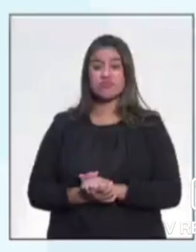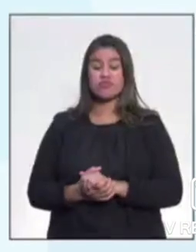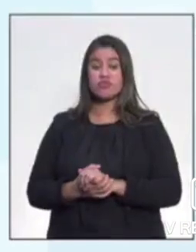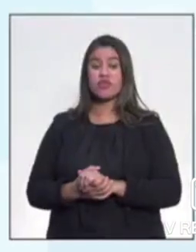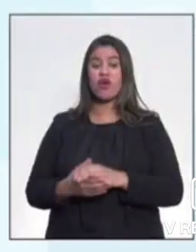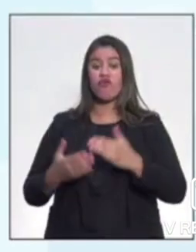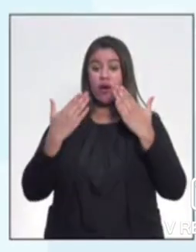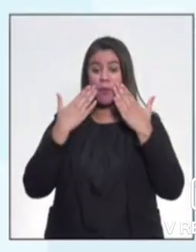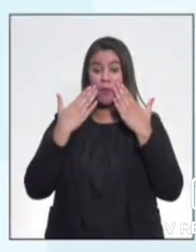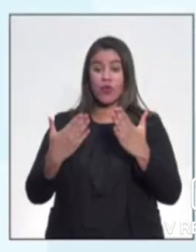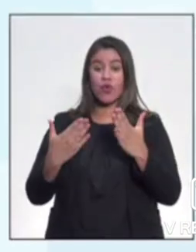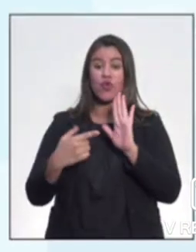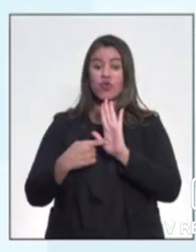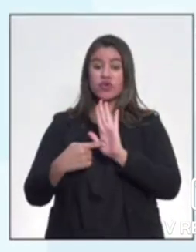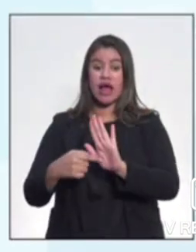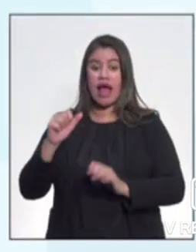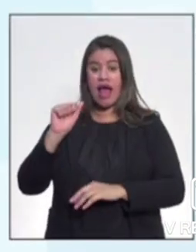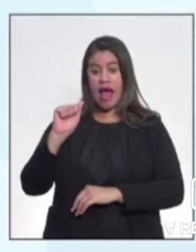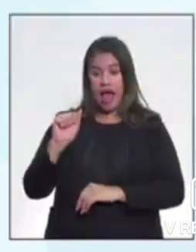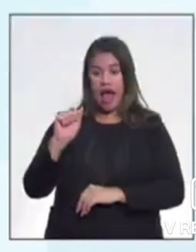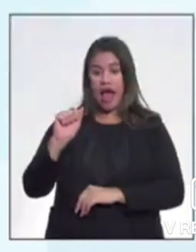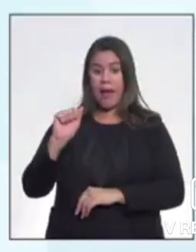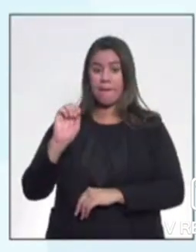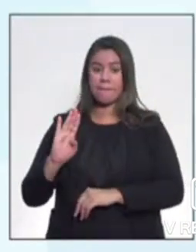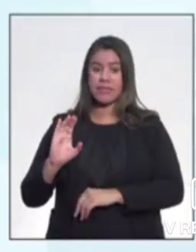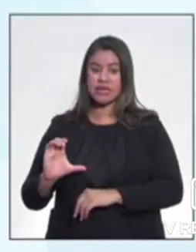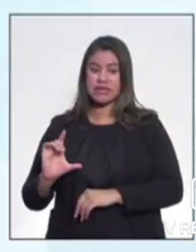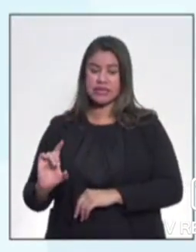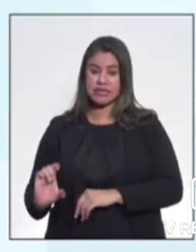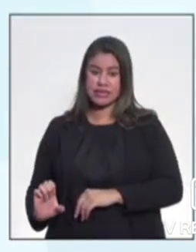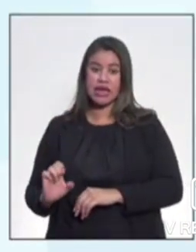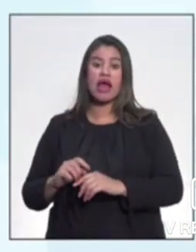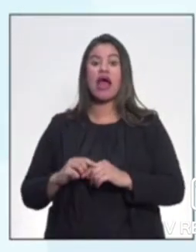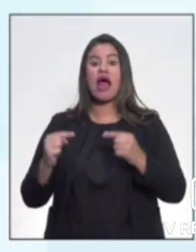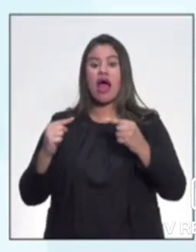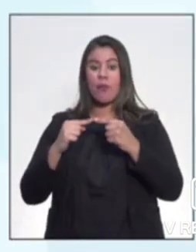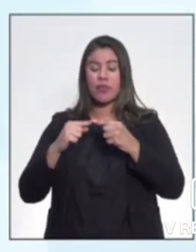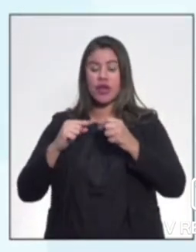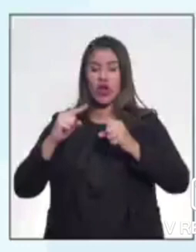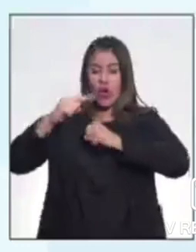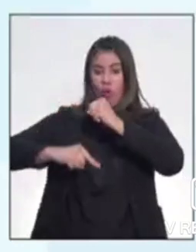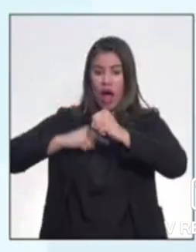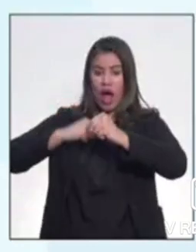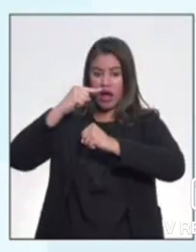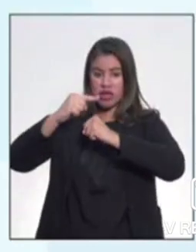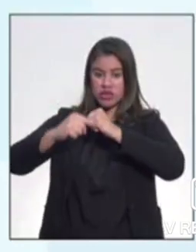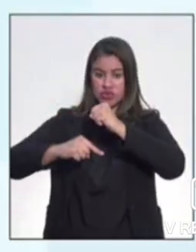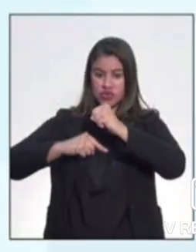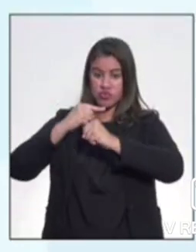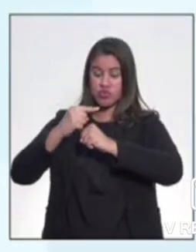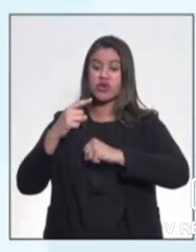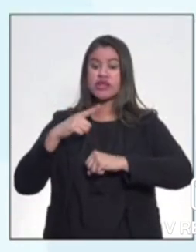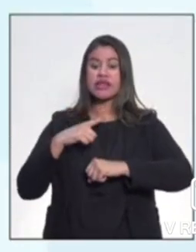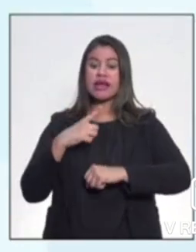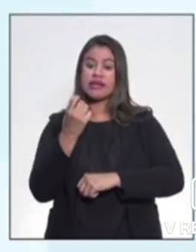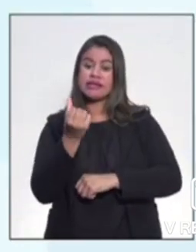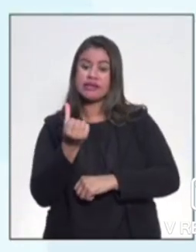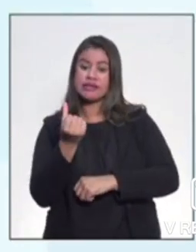qual alternativa que corresponde a um átomo de um elemento químico que possui 61